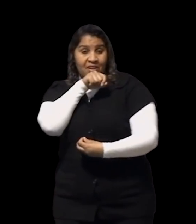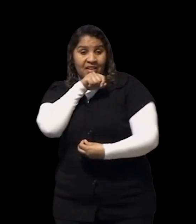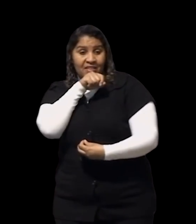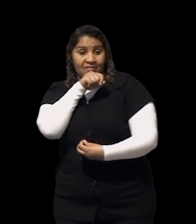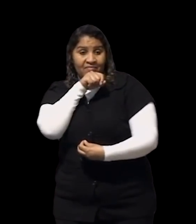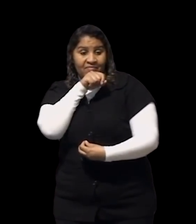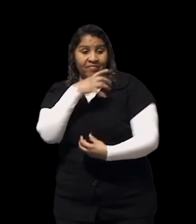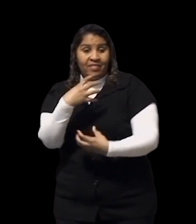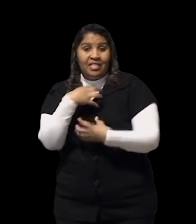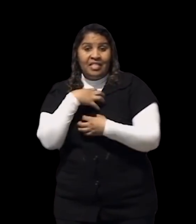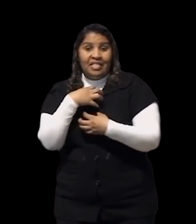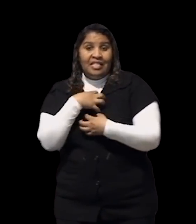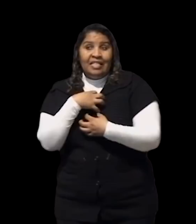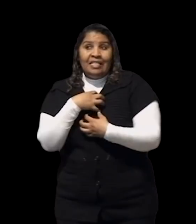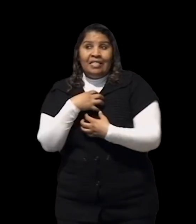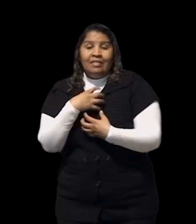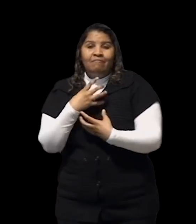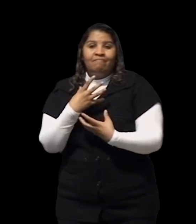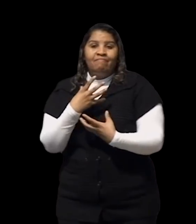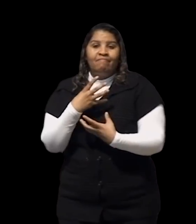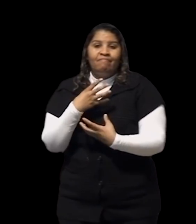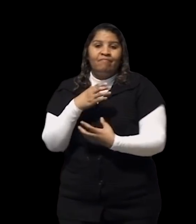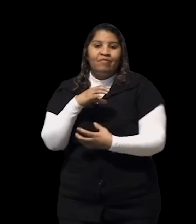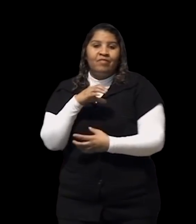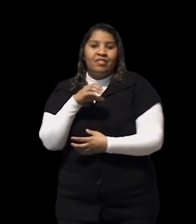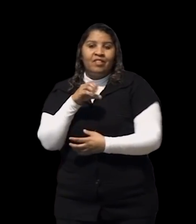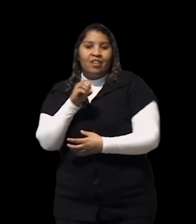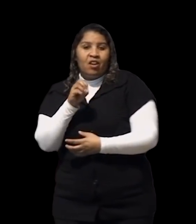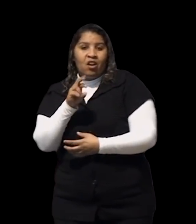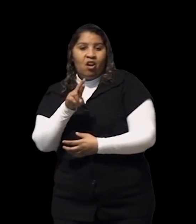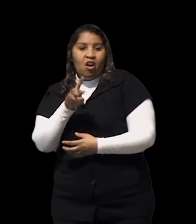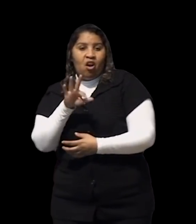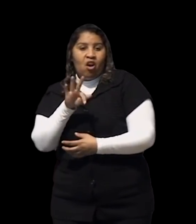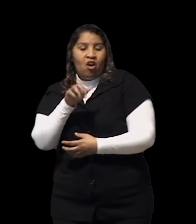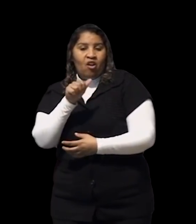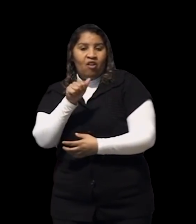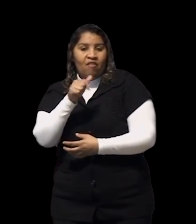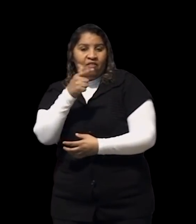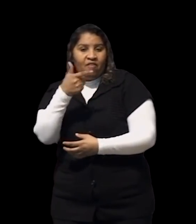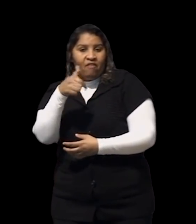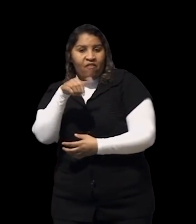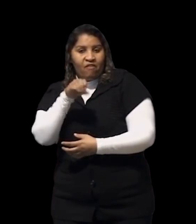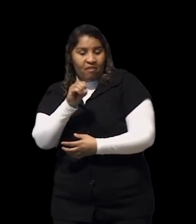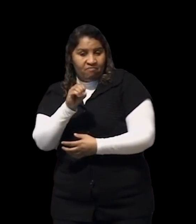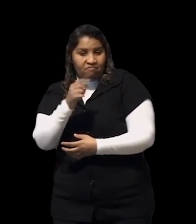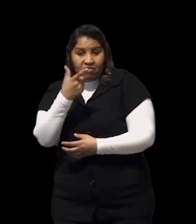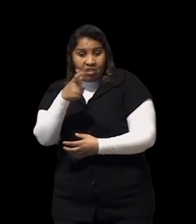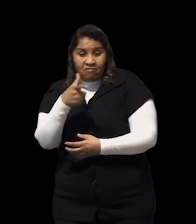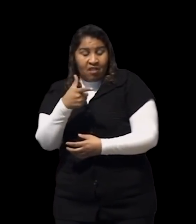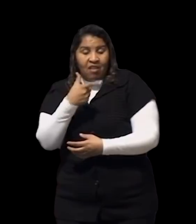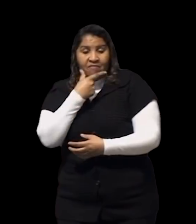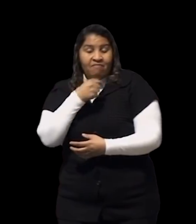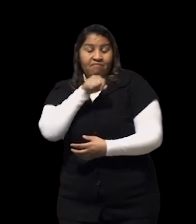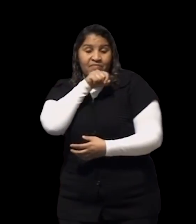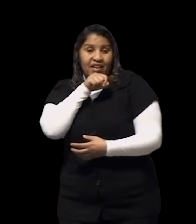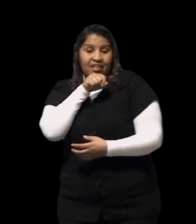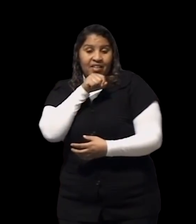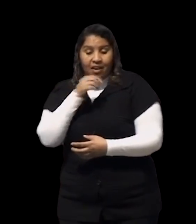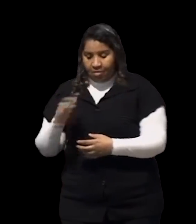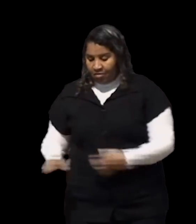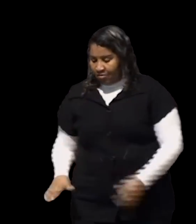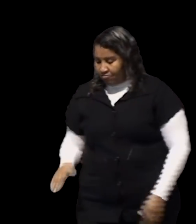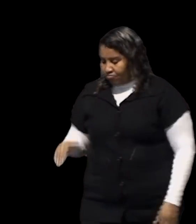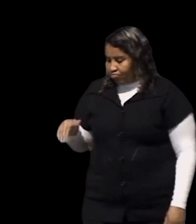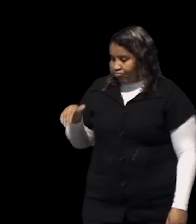e essa orfandade pro e no coração dessa criança que vai crescer essa ausência